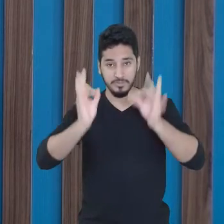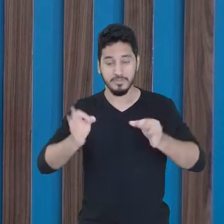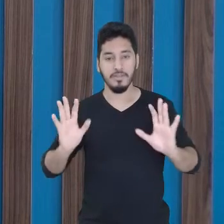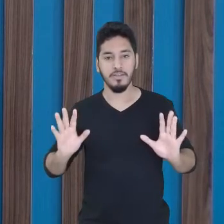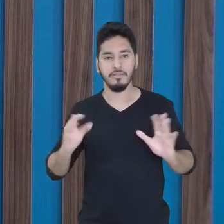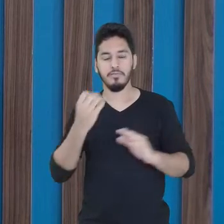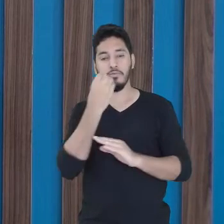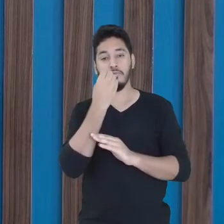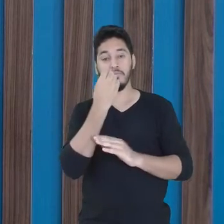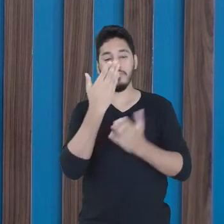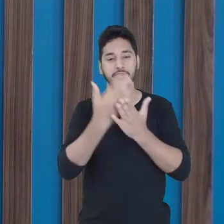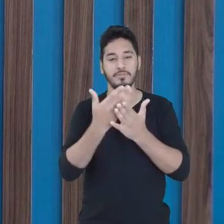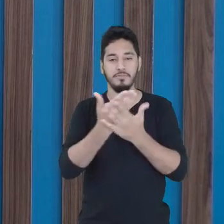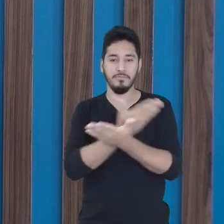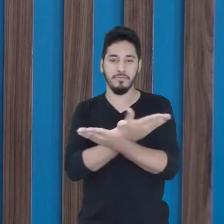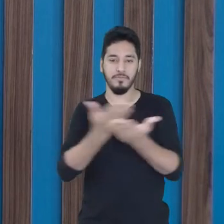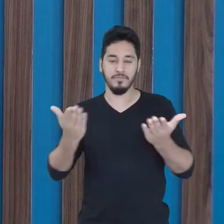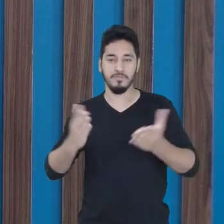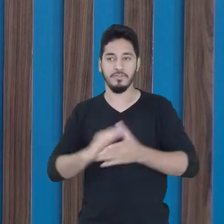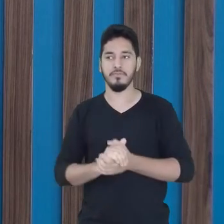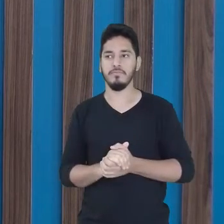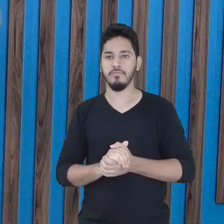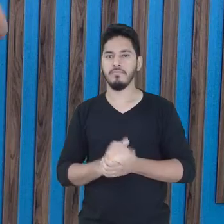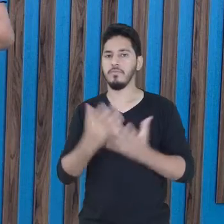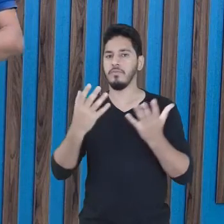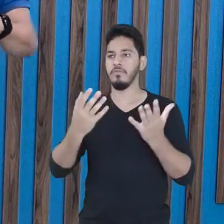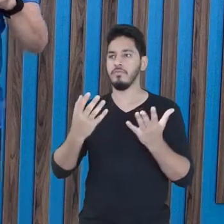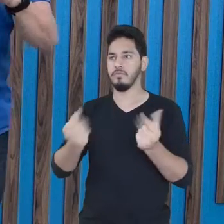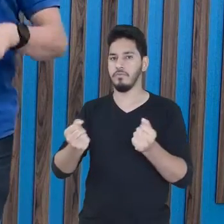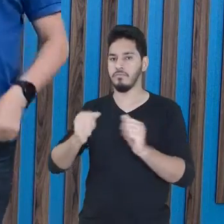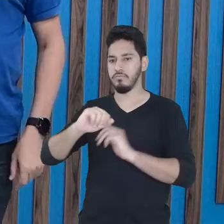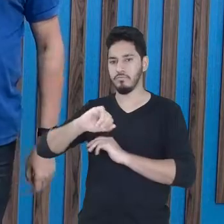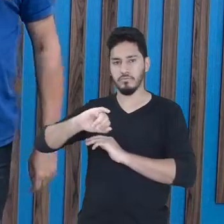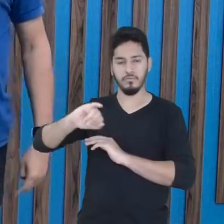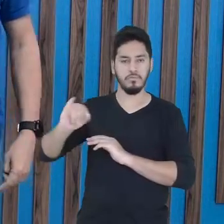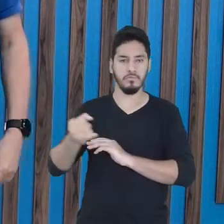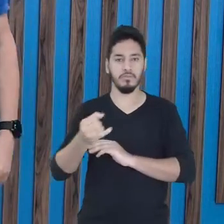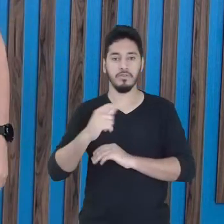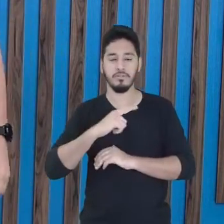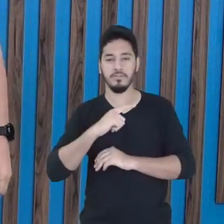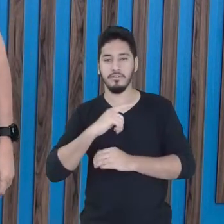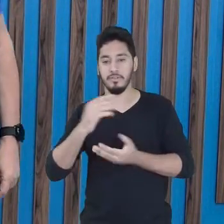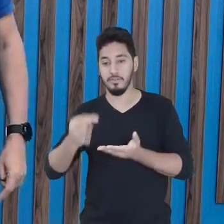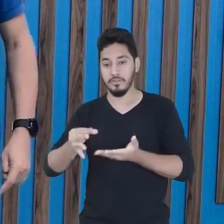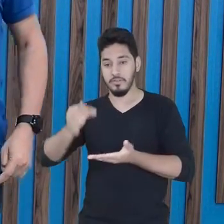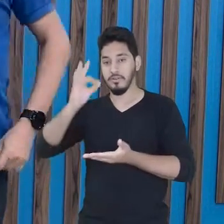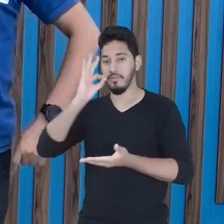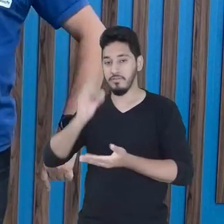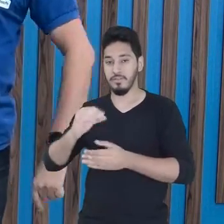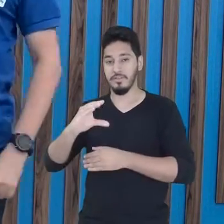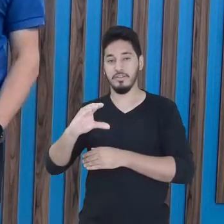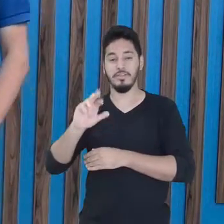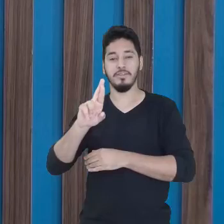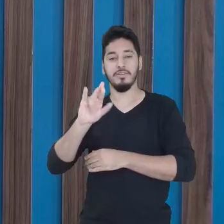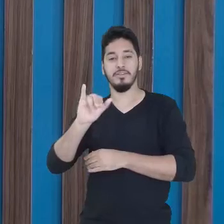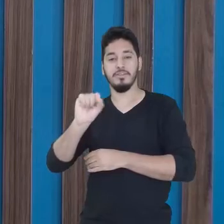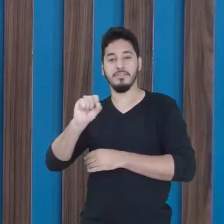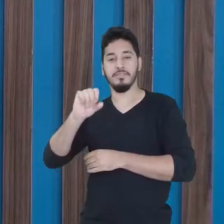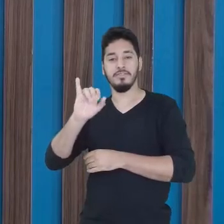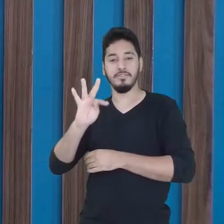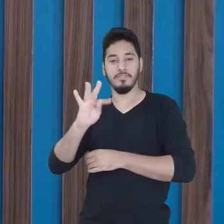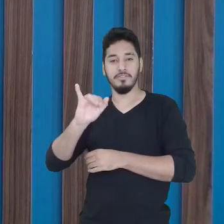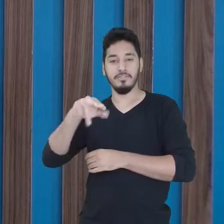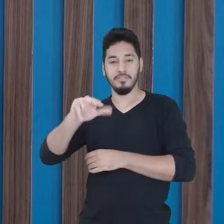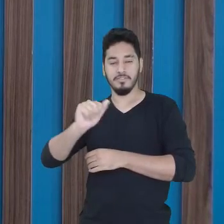E bons estudos. Vamos embora. Aproveitar que a dona Cristina mandou um cafezinho para a senhora aí nessa caneca. Essa caneca.